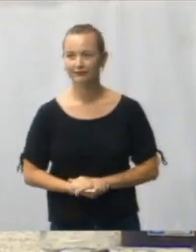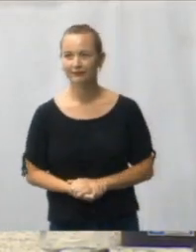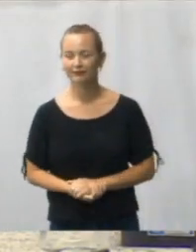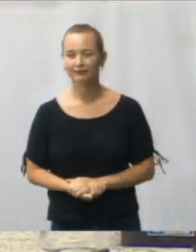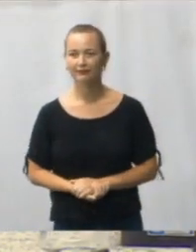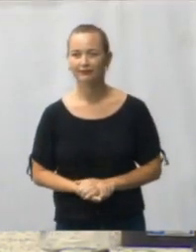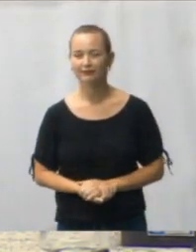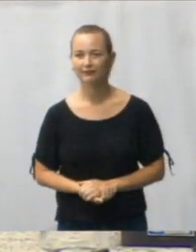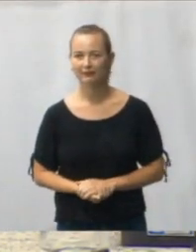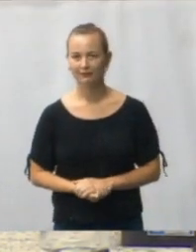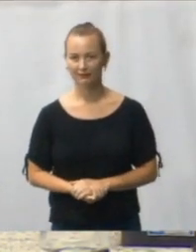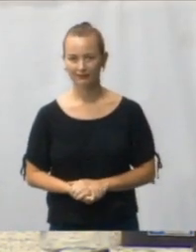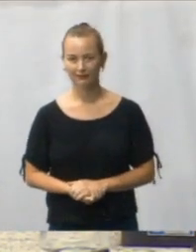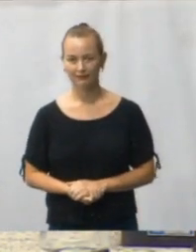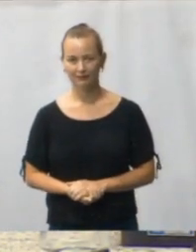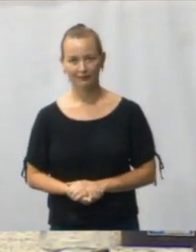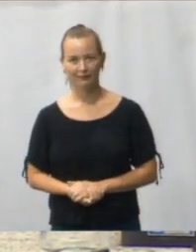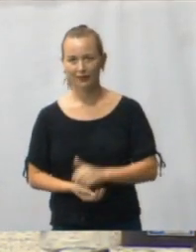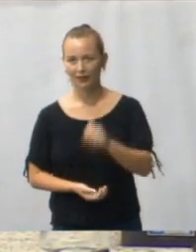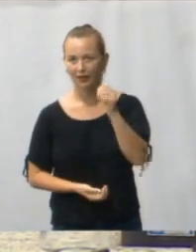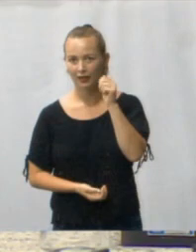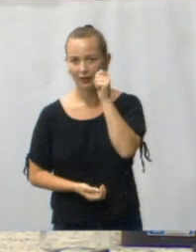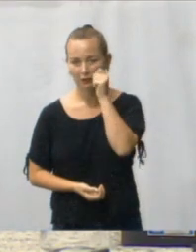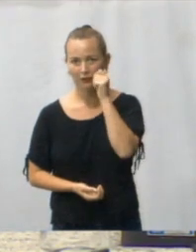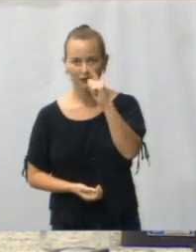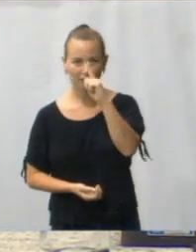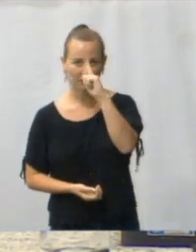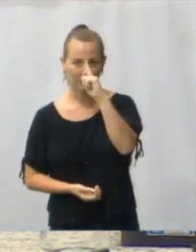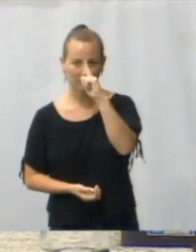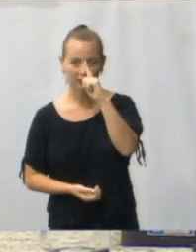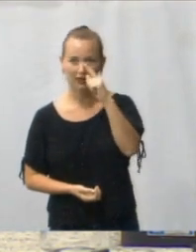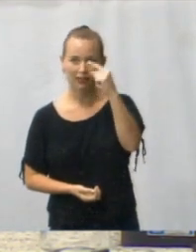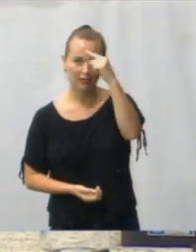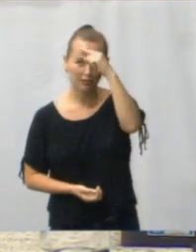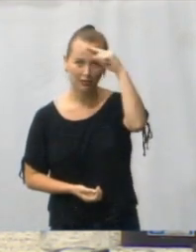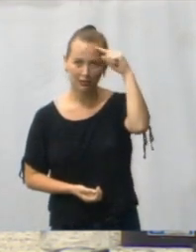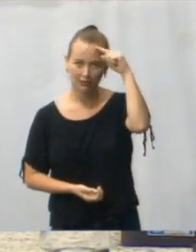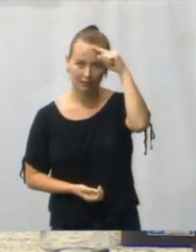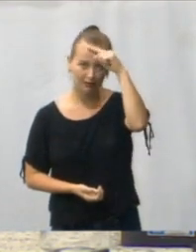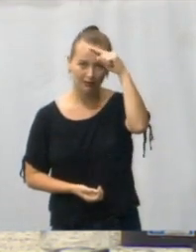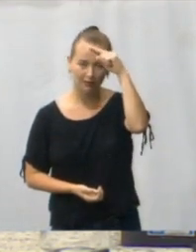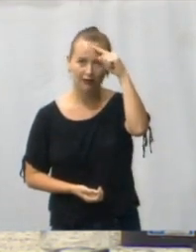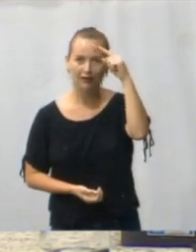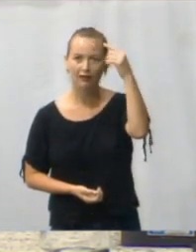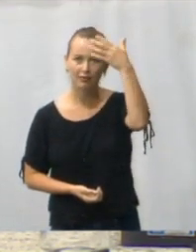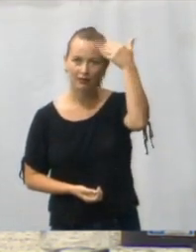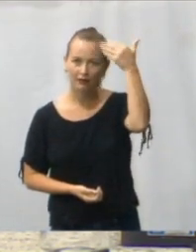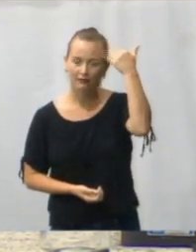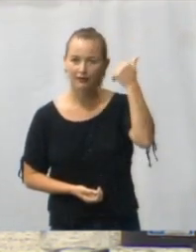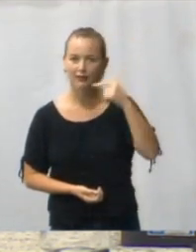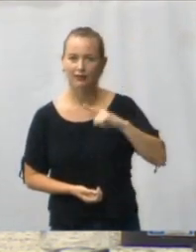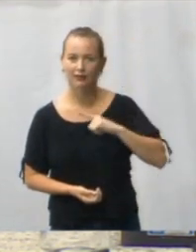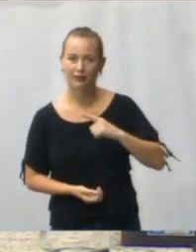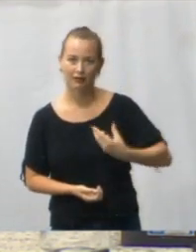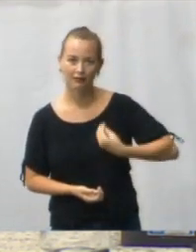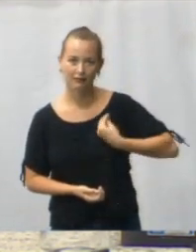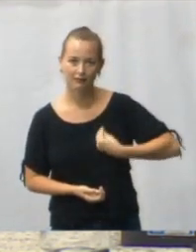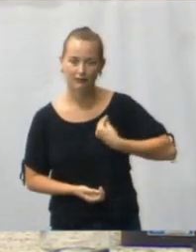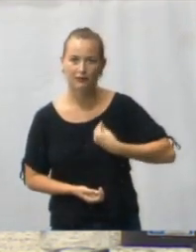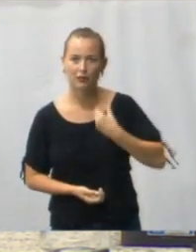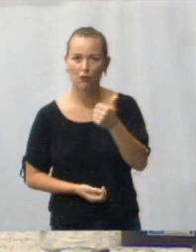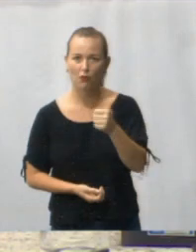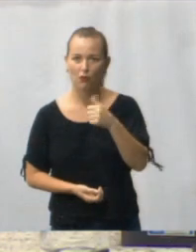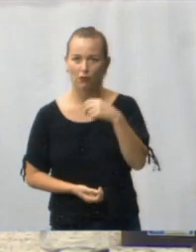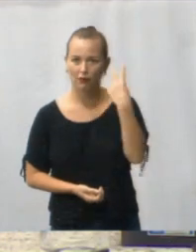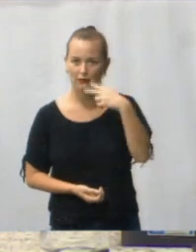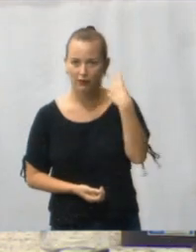Amorim, Varejão, Dalto, Davi, 11 vereadores presentes, Piquet. A gente